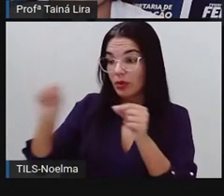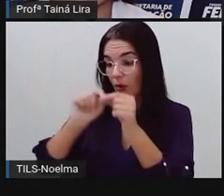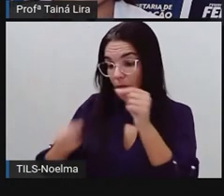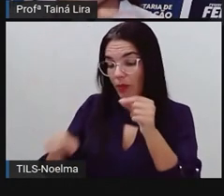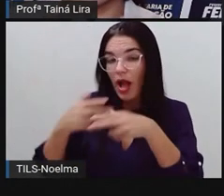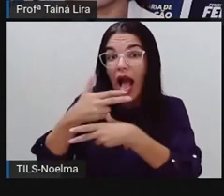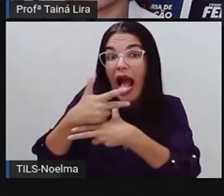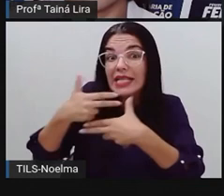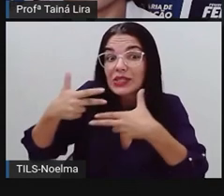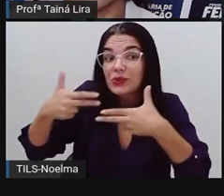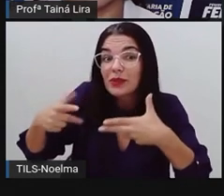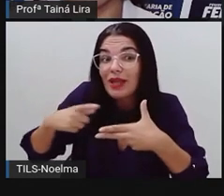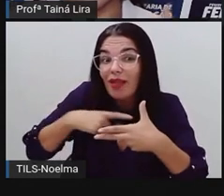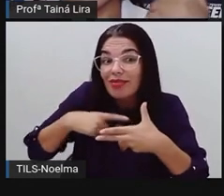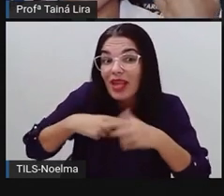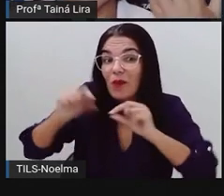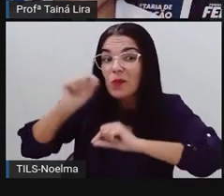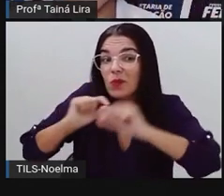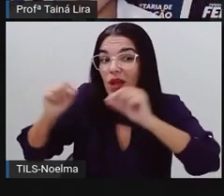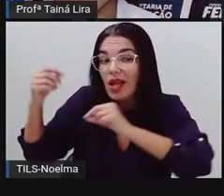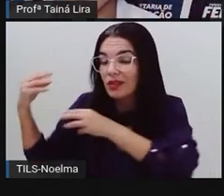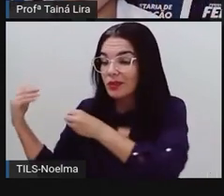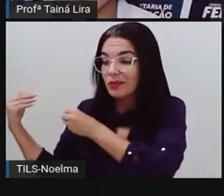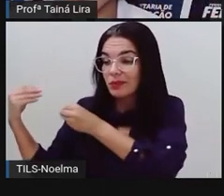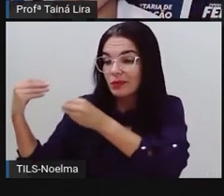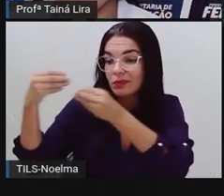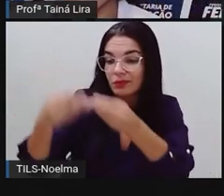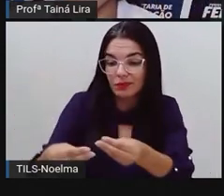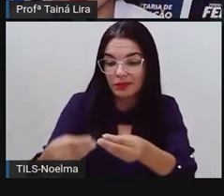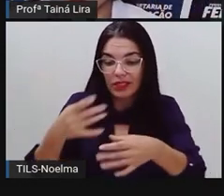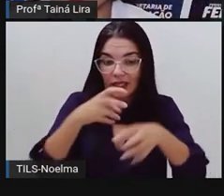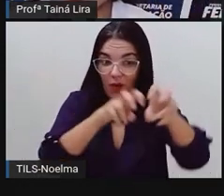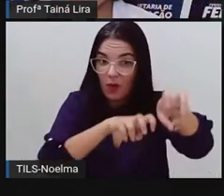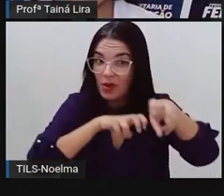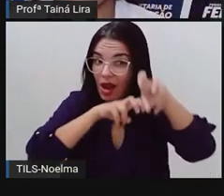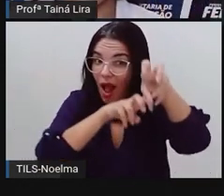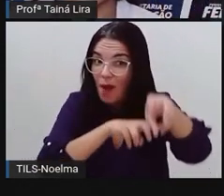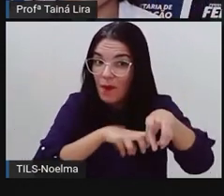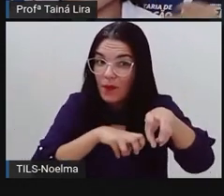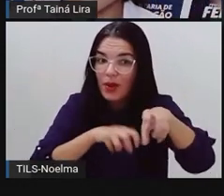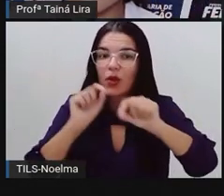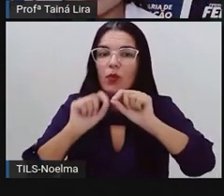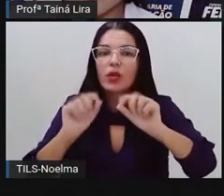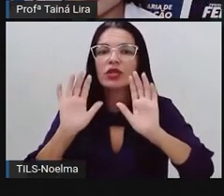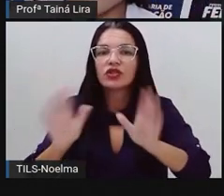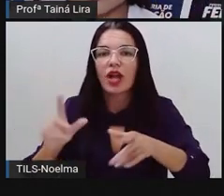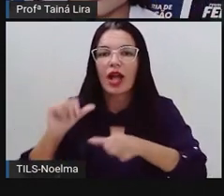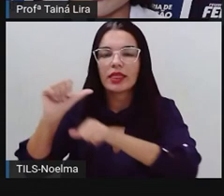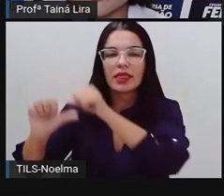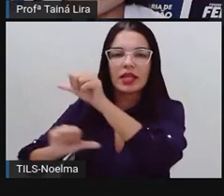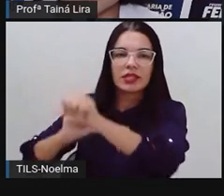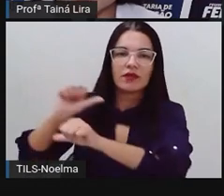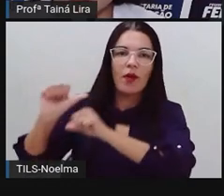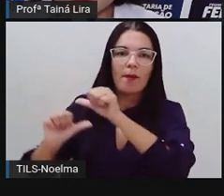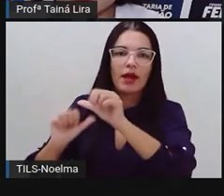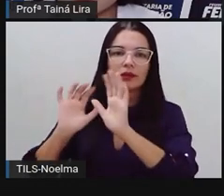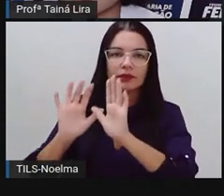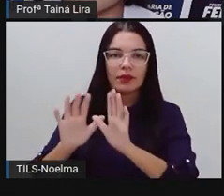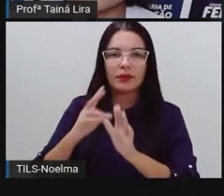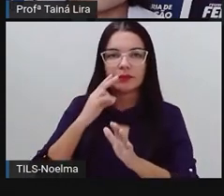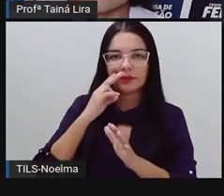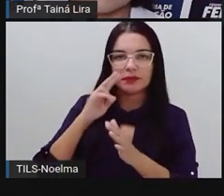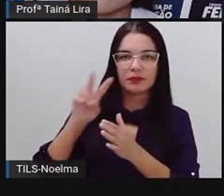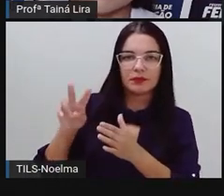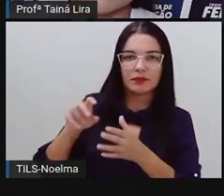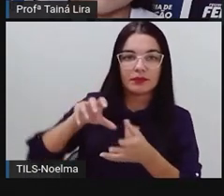os produtos aí é o que vem da zona rural e o que já foi transformado então por exemplo ó